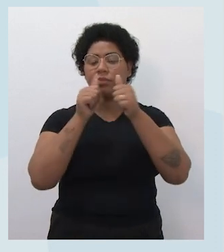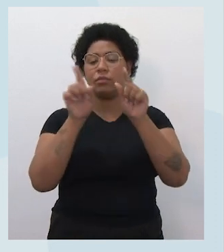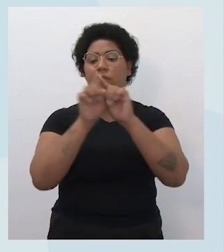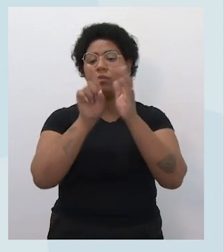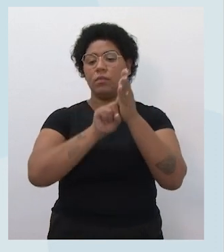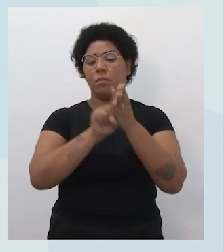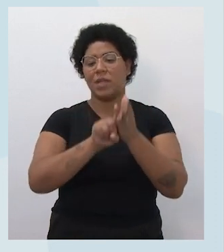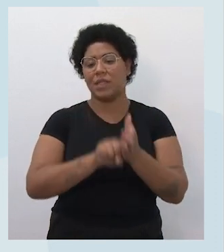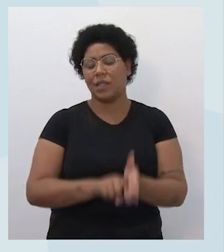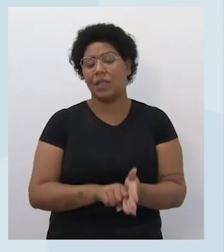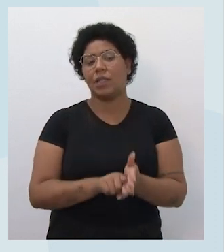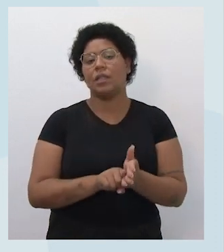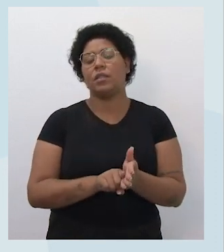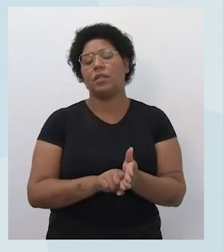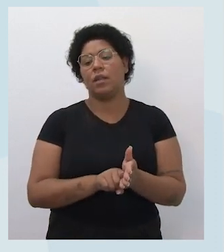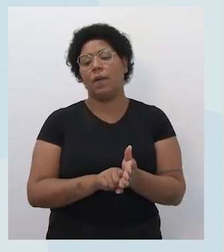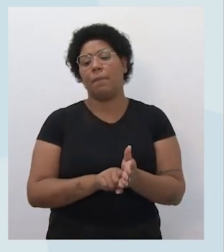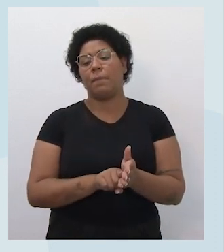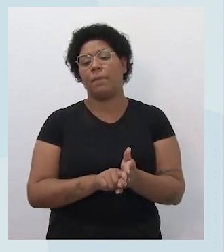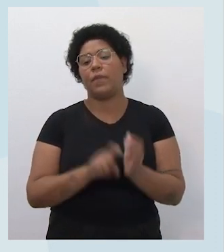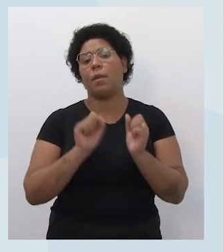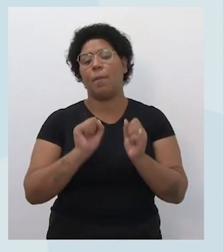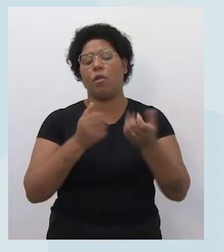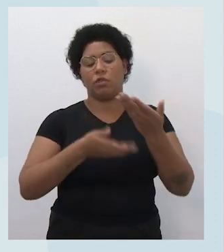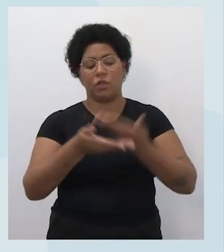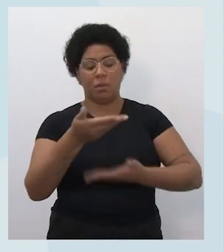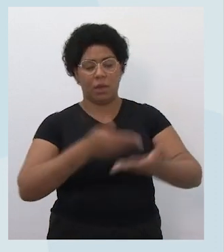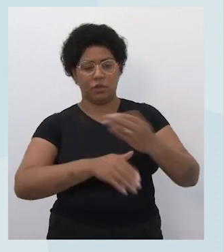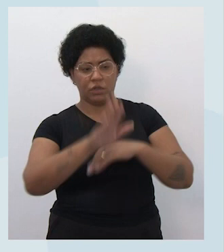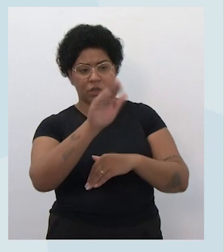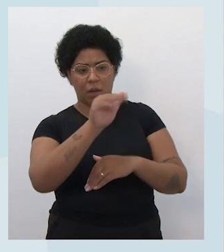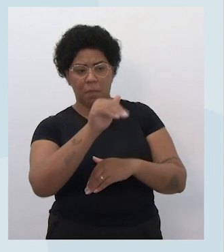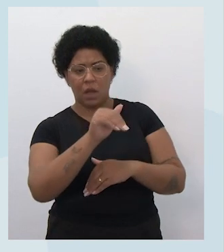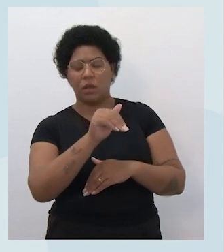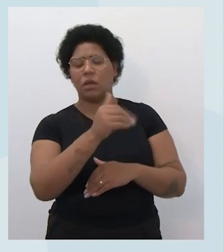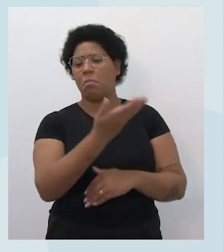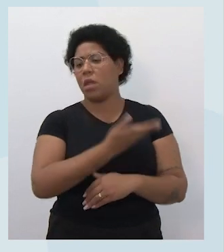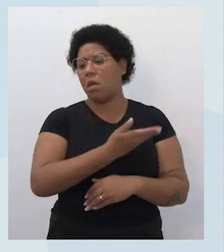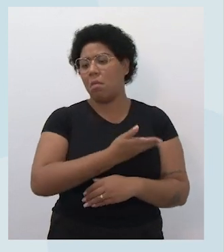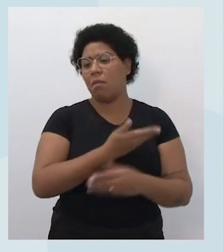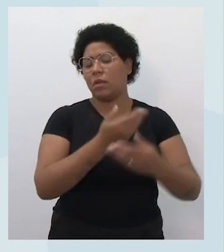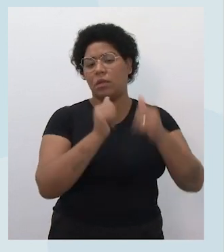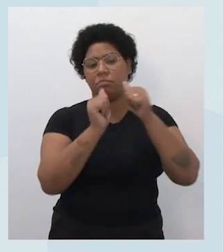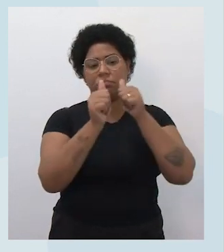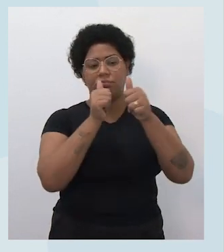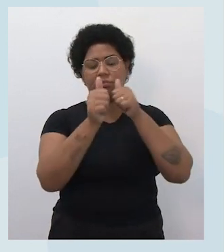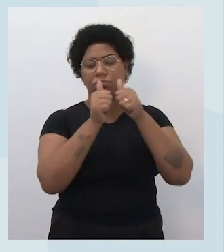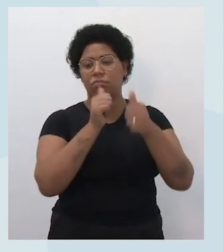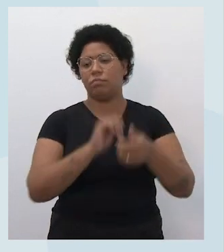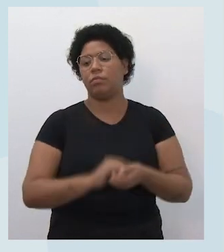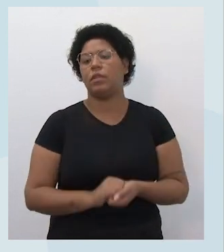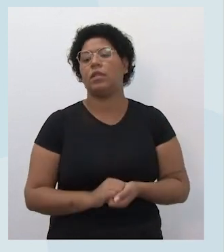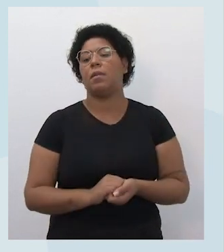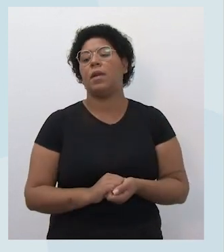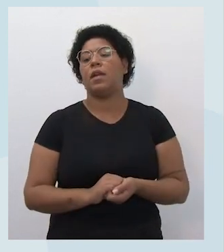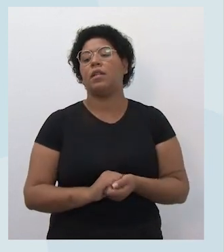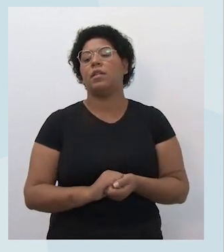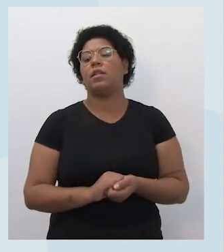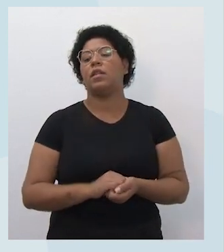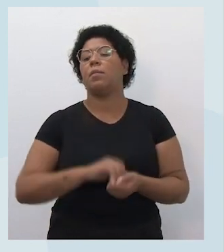pesquisas. O estudante, inclusive, pode fazer entrevistas com pessoas próximas, né? pesquisas em blogs, entre